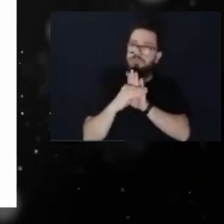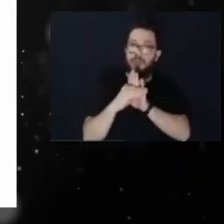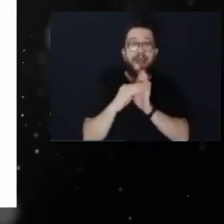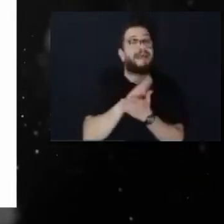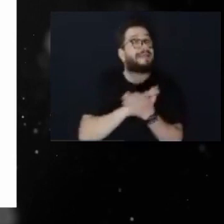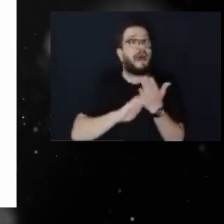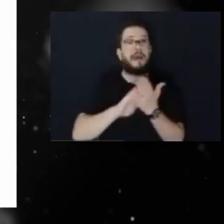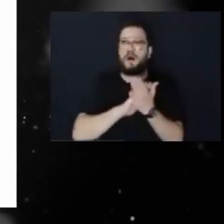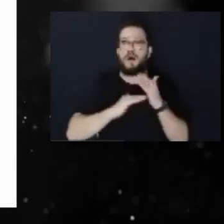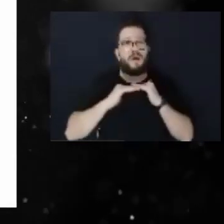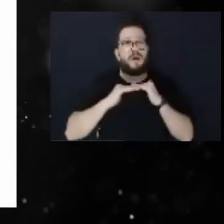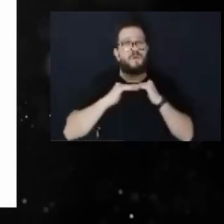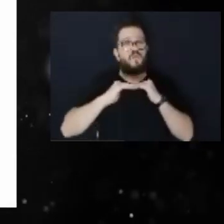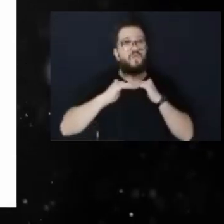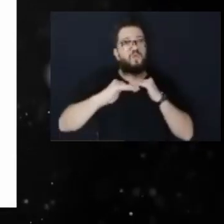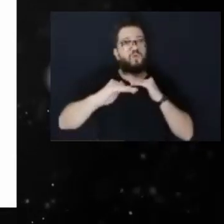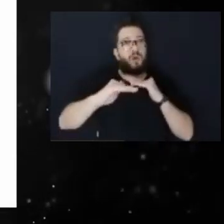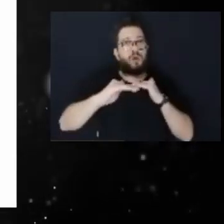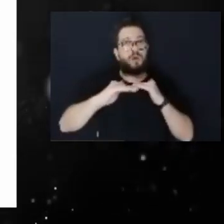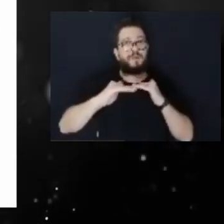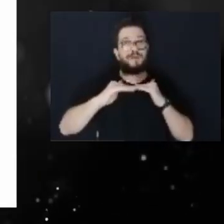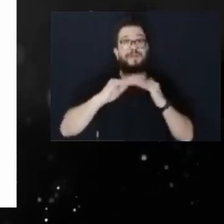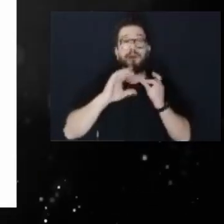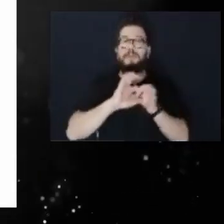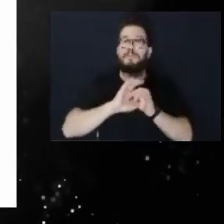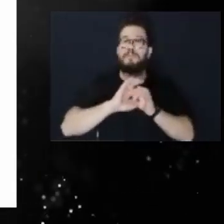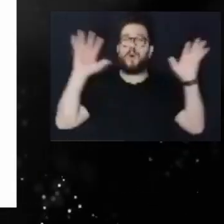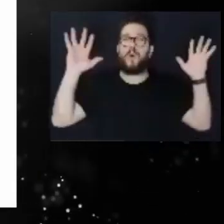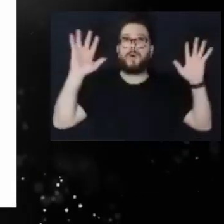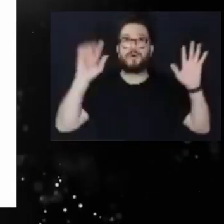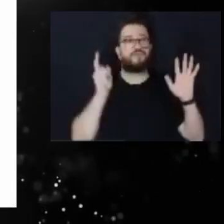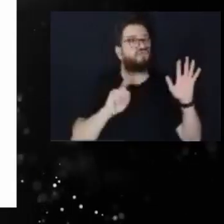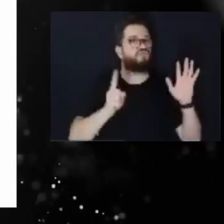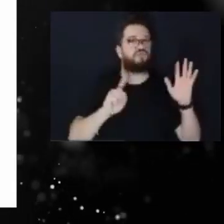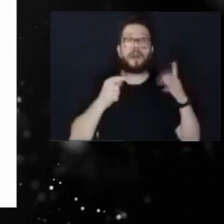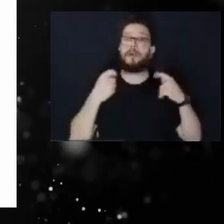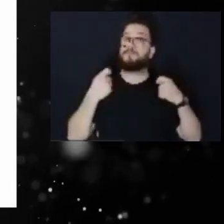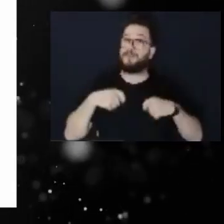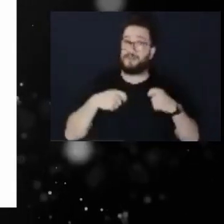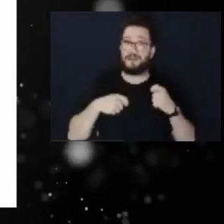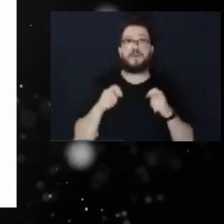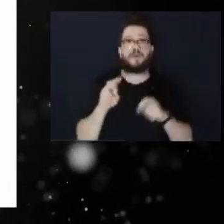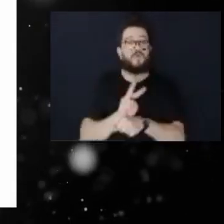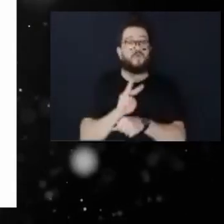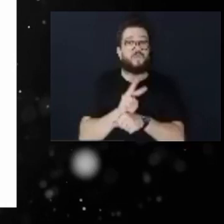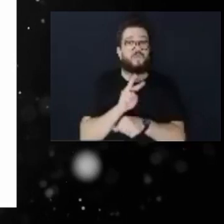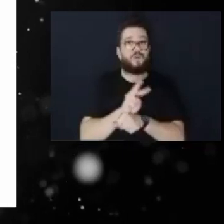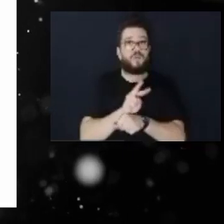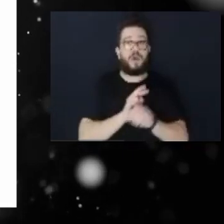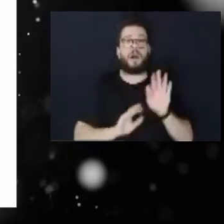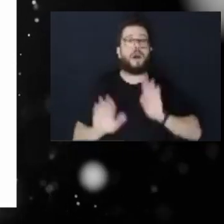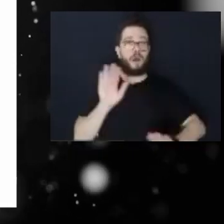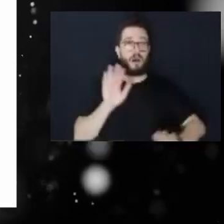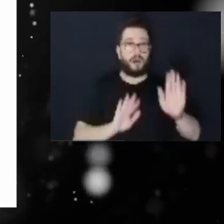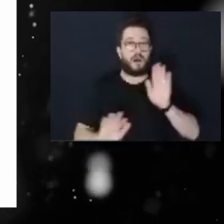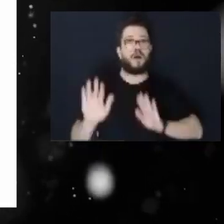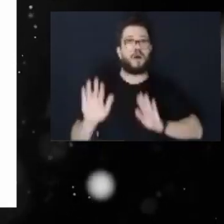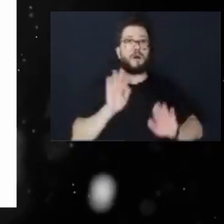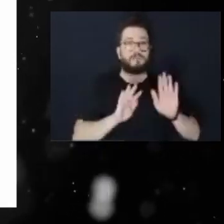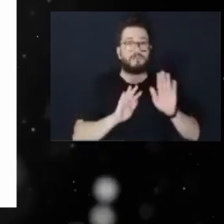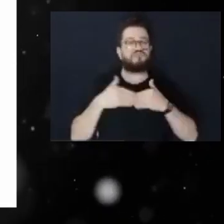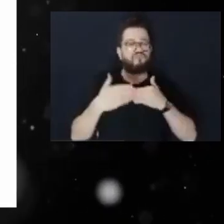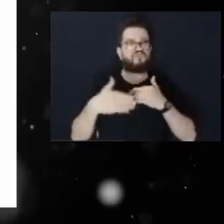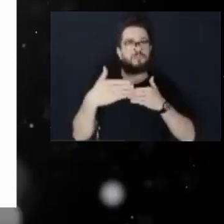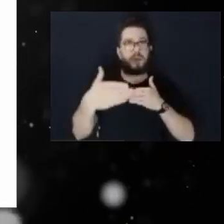de relaxamento de medidas restritivas. Nós vemos que tal relaxamento ele deveria ser seguro no final de junho e